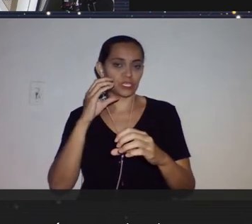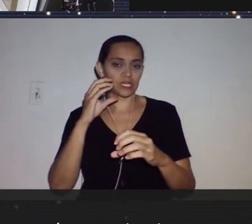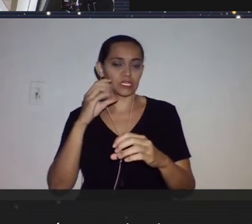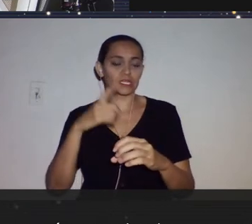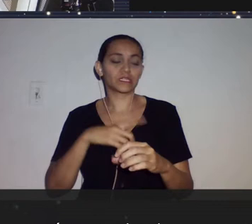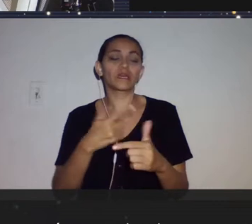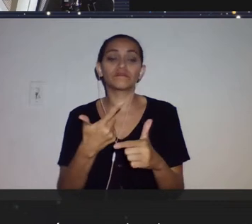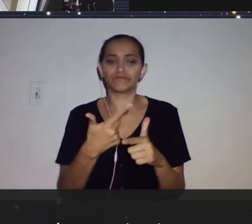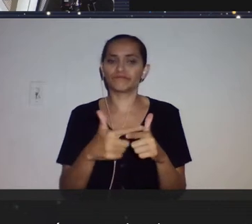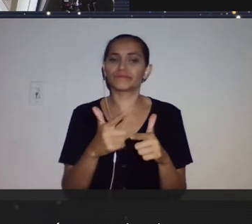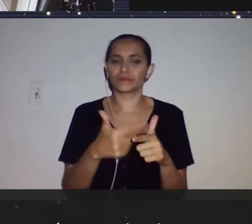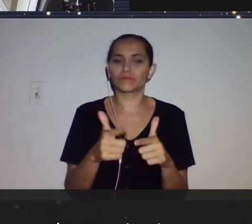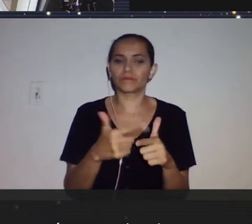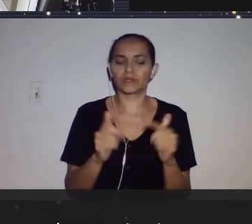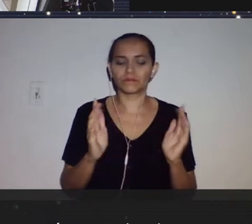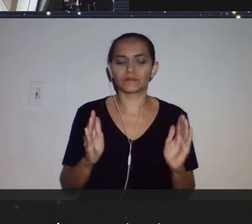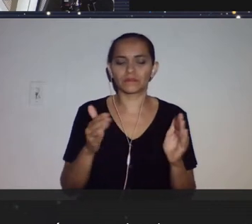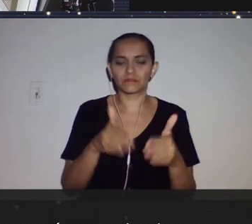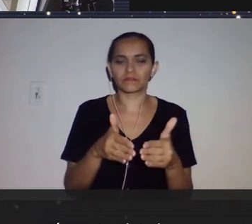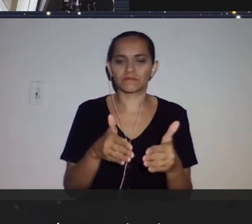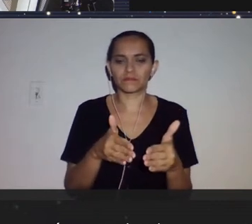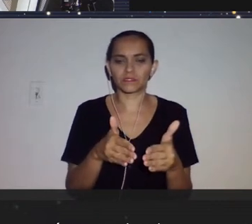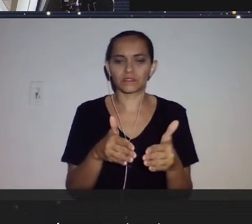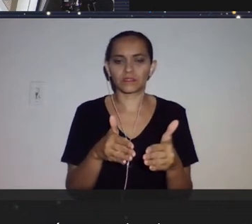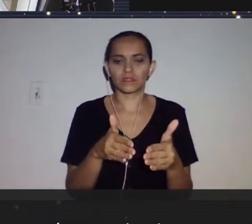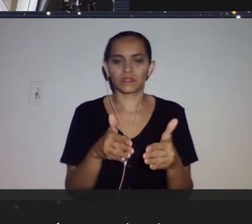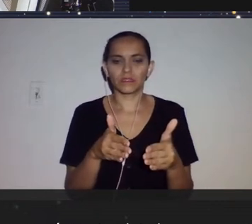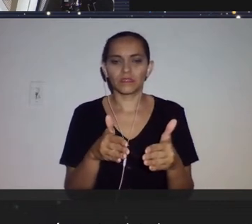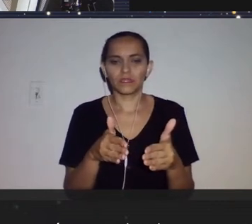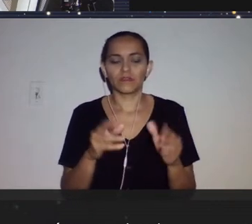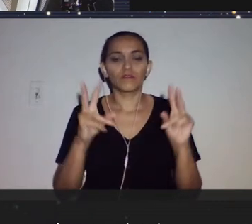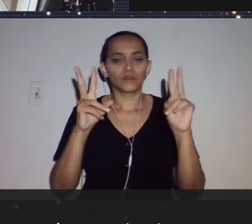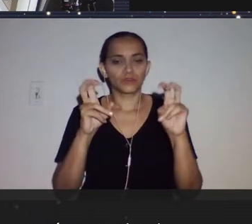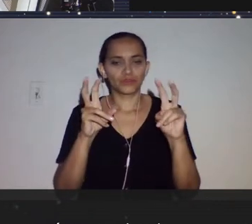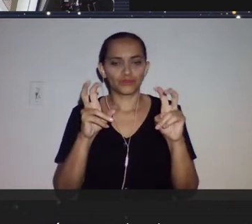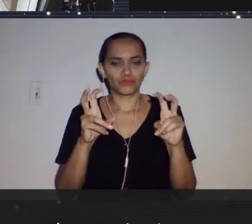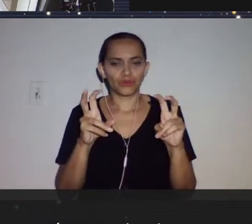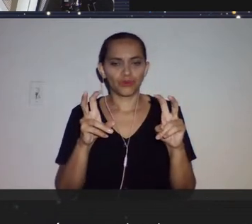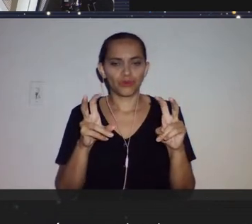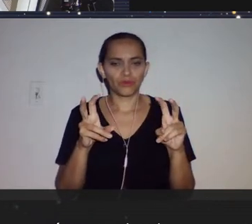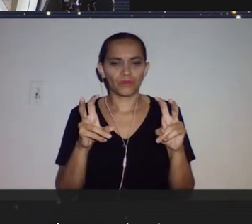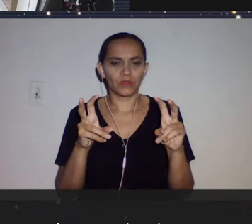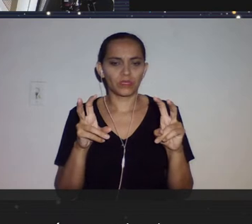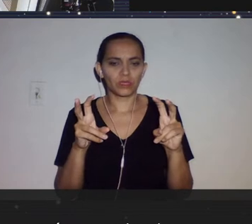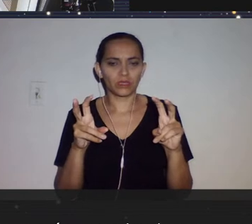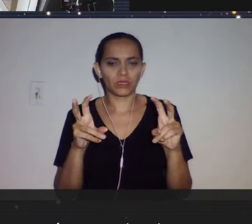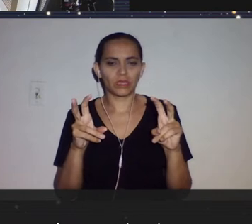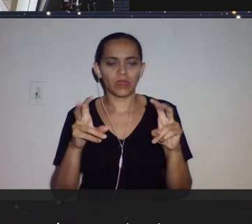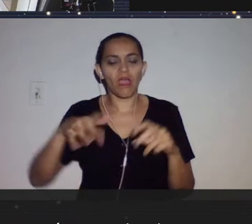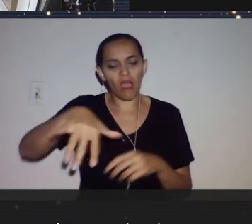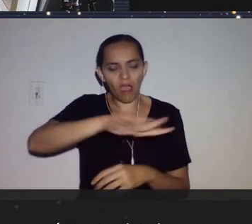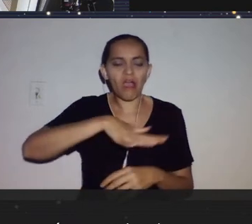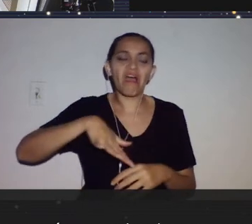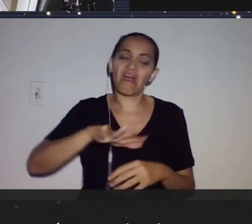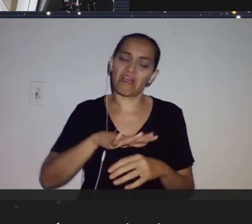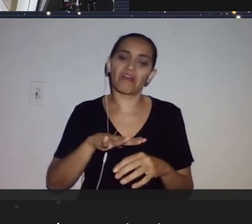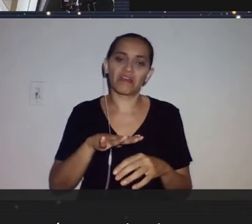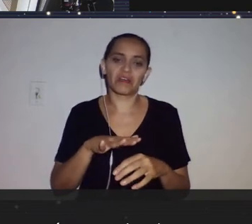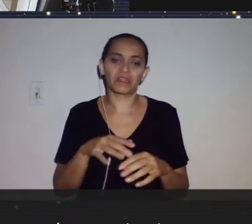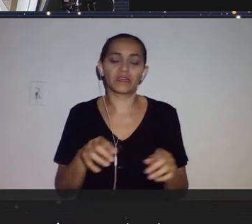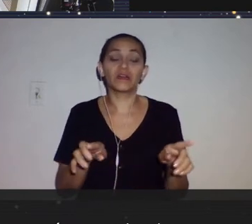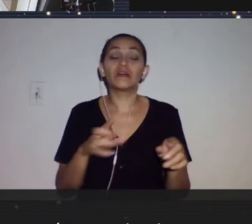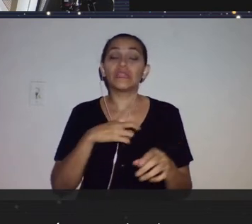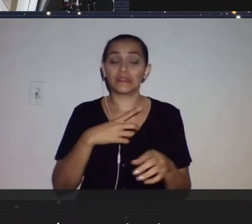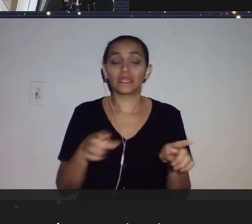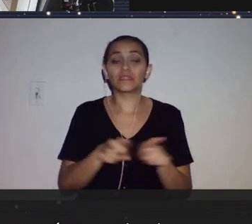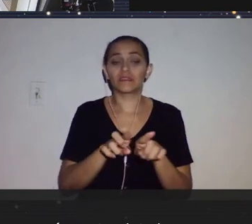geralmente voltados à estrutura de dados e algoritmos, em pelo menos algumas das entrevistas. Existem também entrevistas mais de